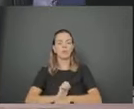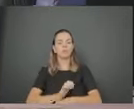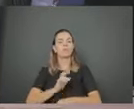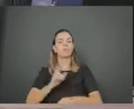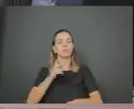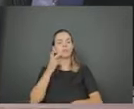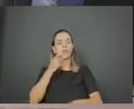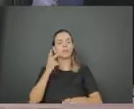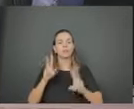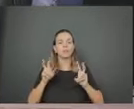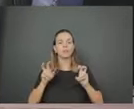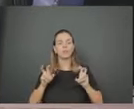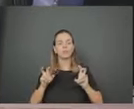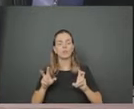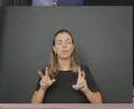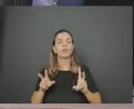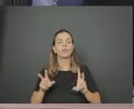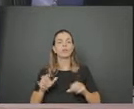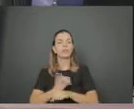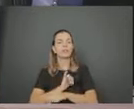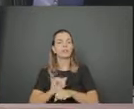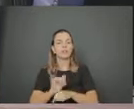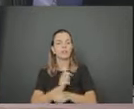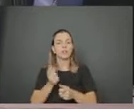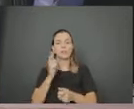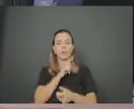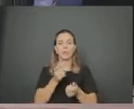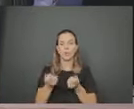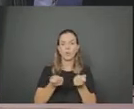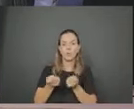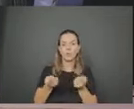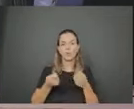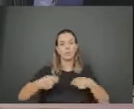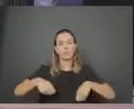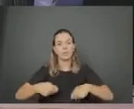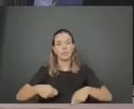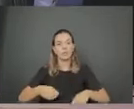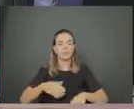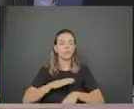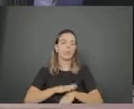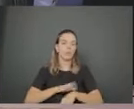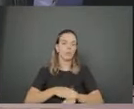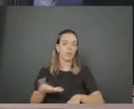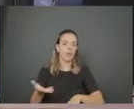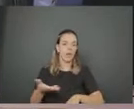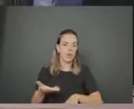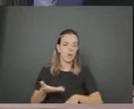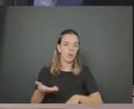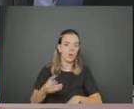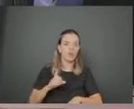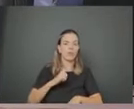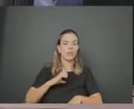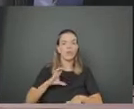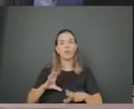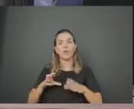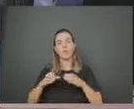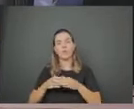de medidas de controle, não que sejam necessárias para o momento, que nós temos uma corregedoria muito, muito